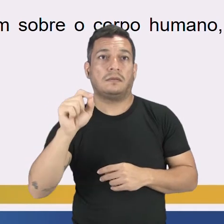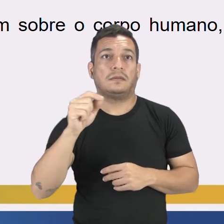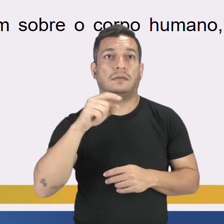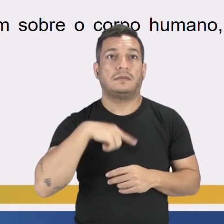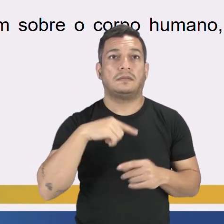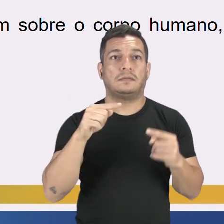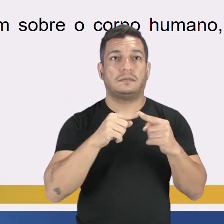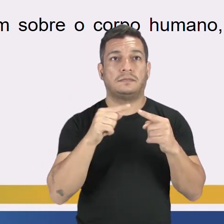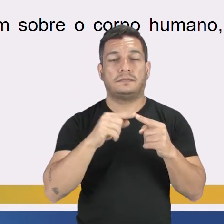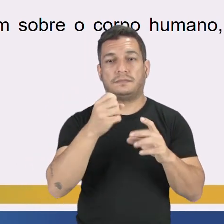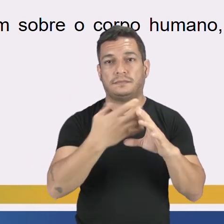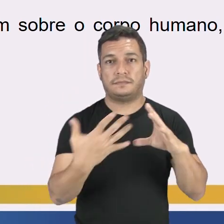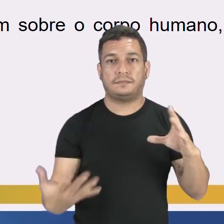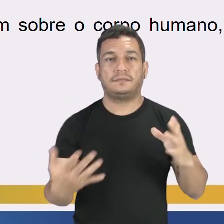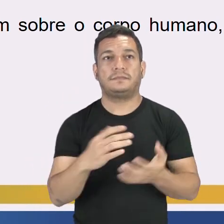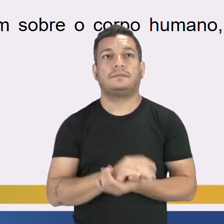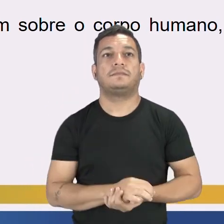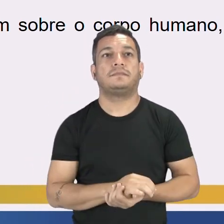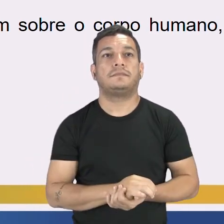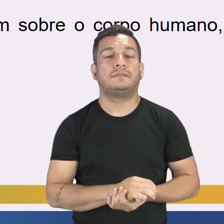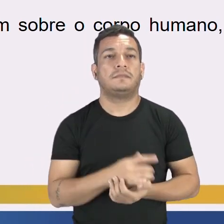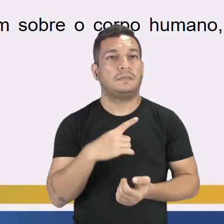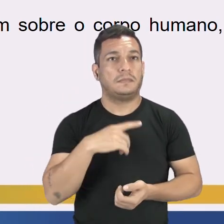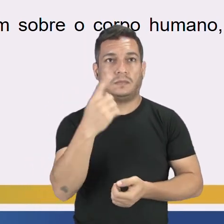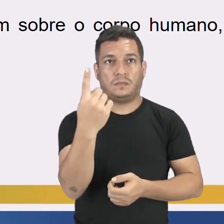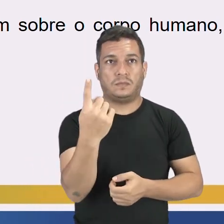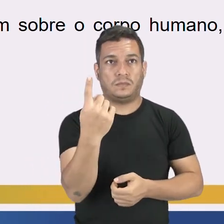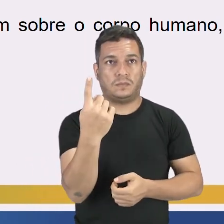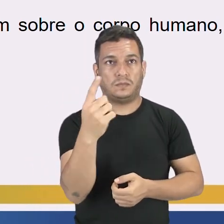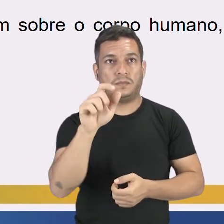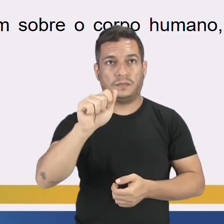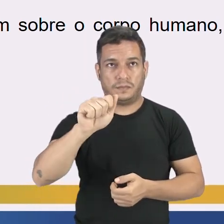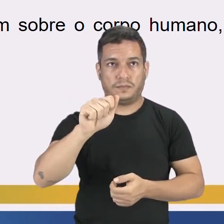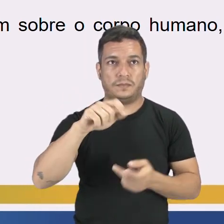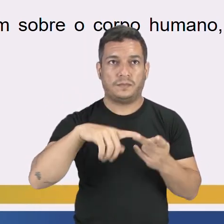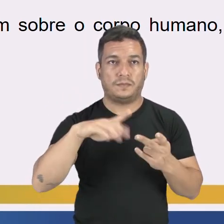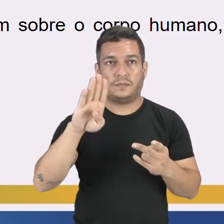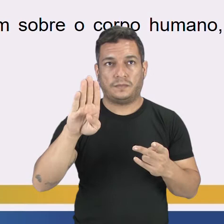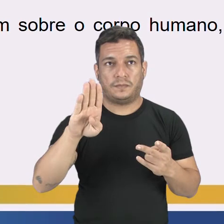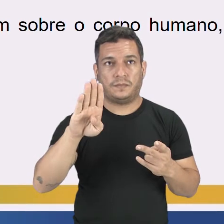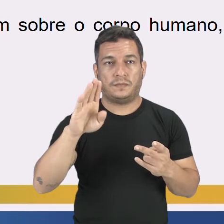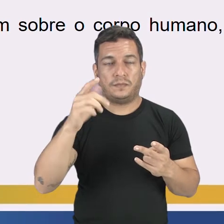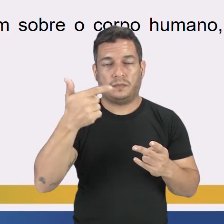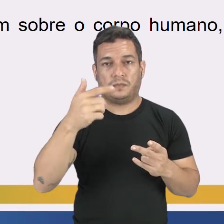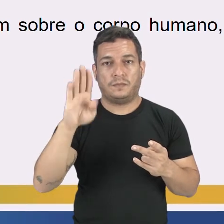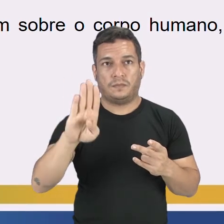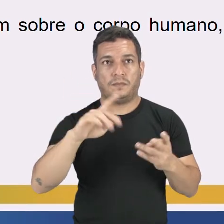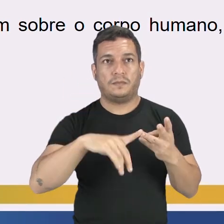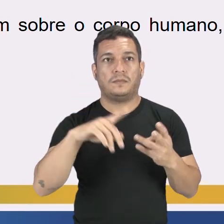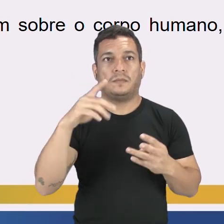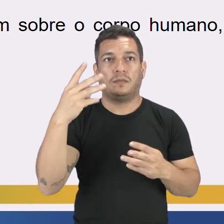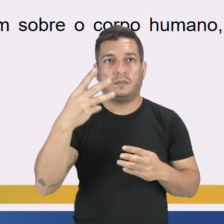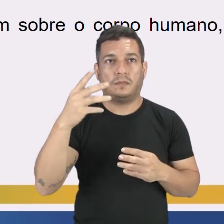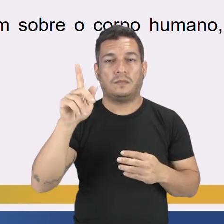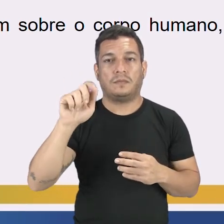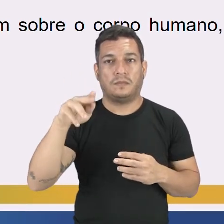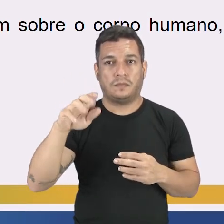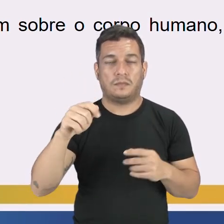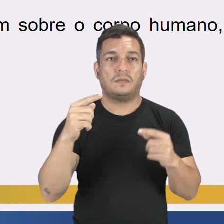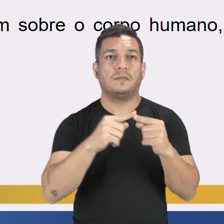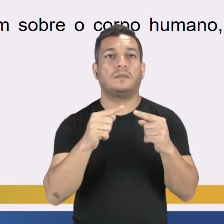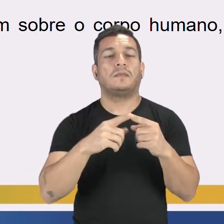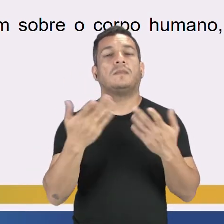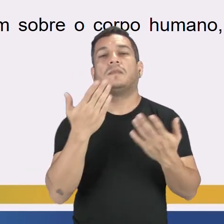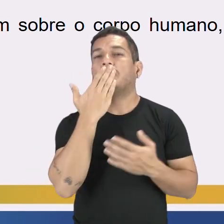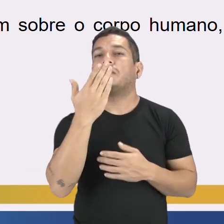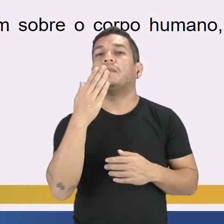as suas respectivas características. Então, o 1 vamos chamar de alfa, o 2 de beta e o 3 de gama. E a gente vai relacionar que